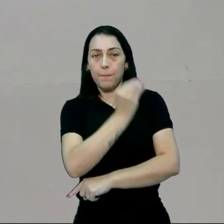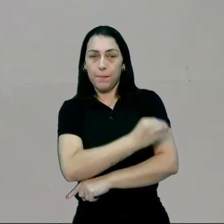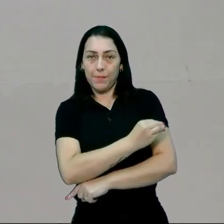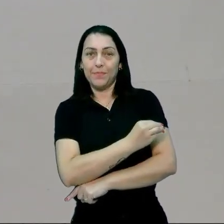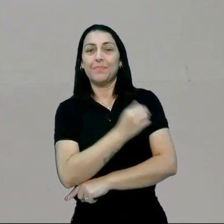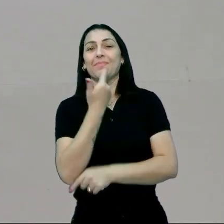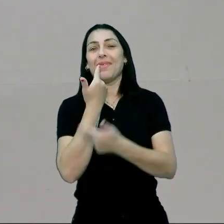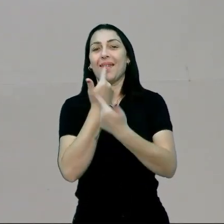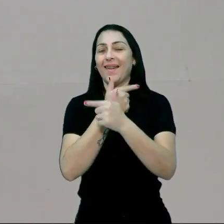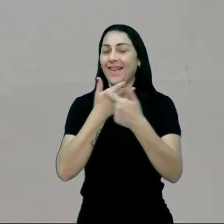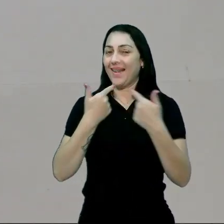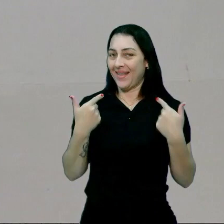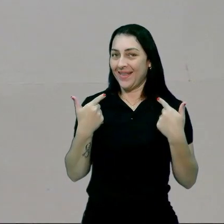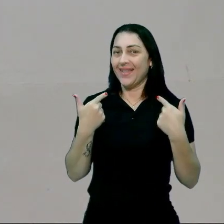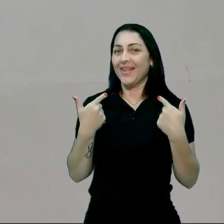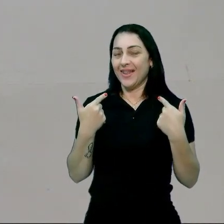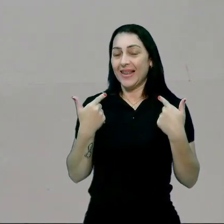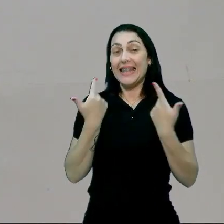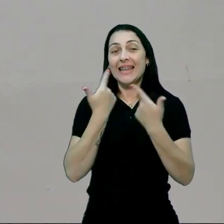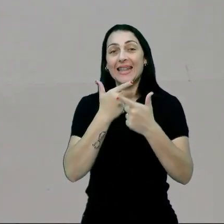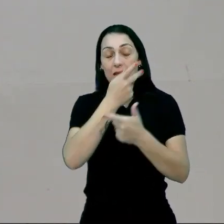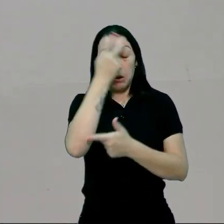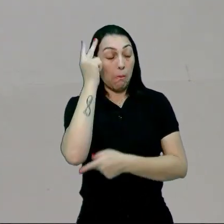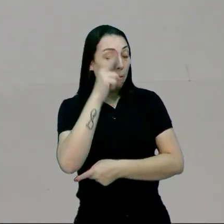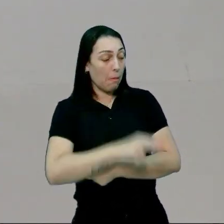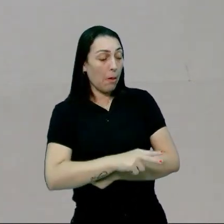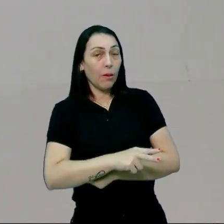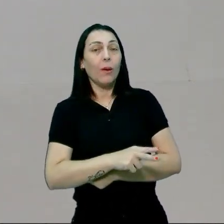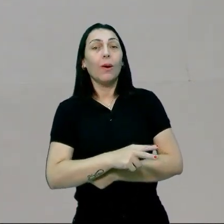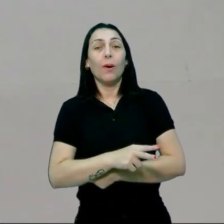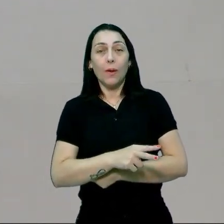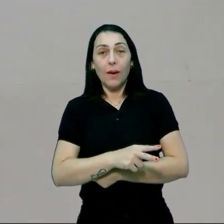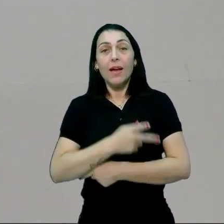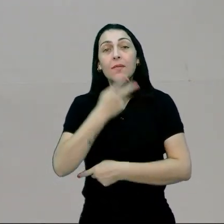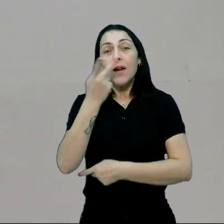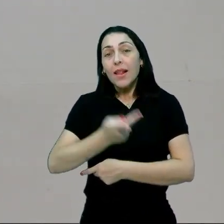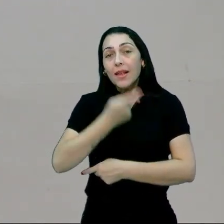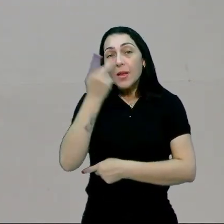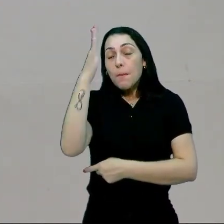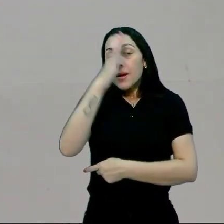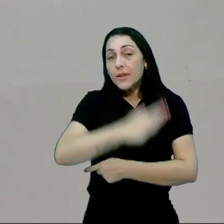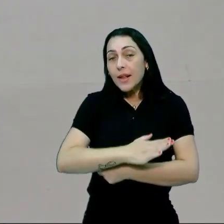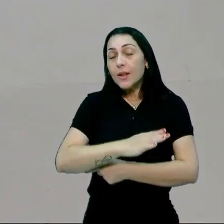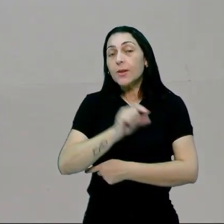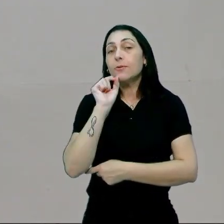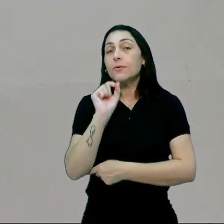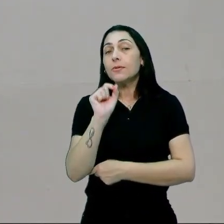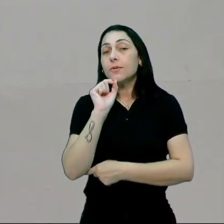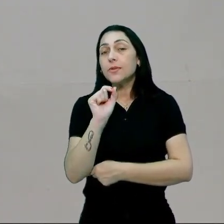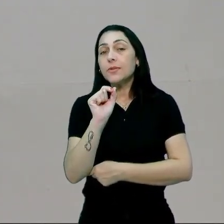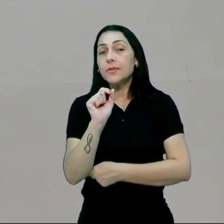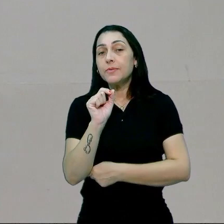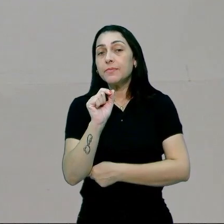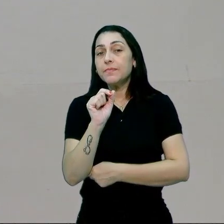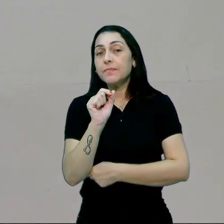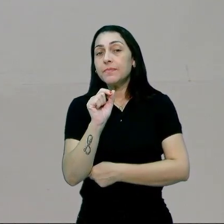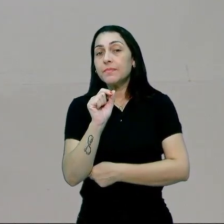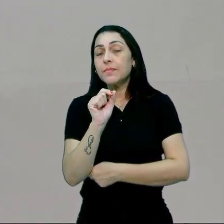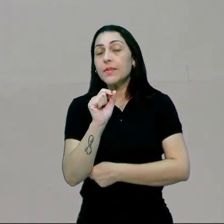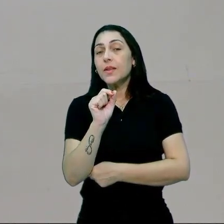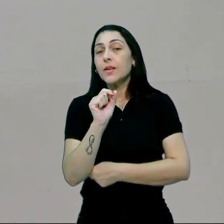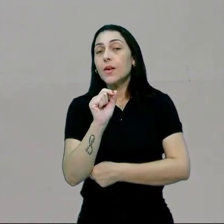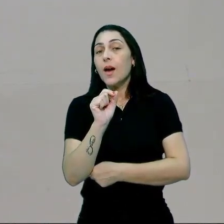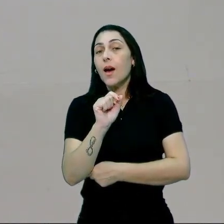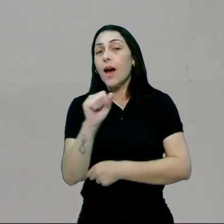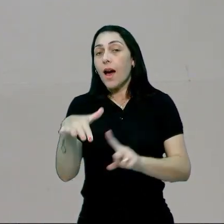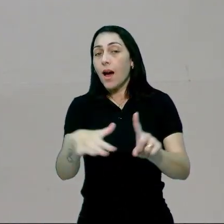motivo de riso. E esse riso, o comentário maldoso, acaba sendo, digamos assim, uma reprovação